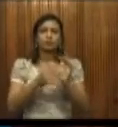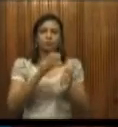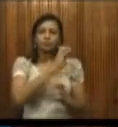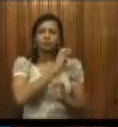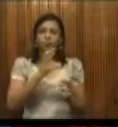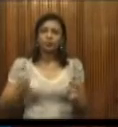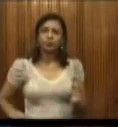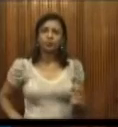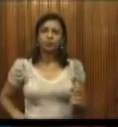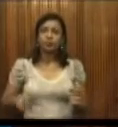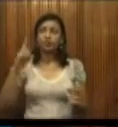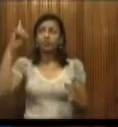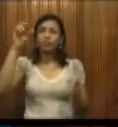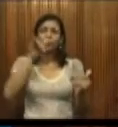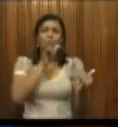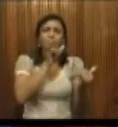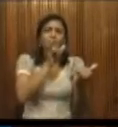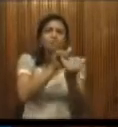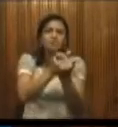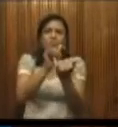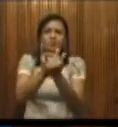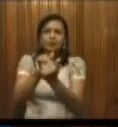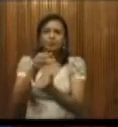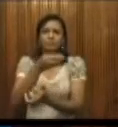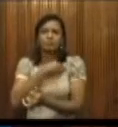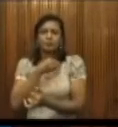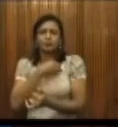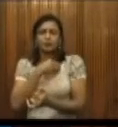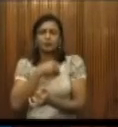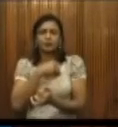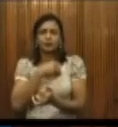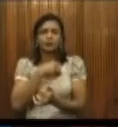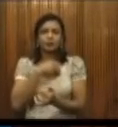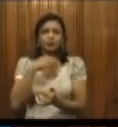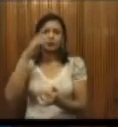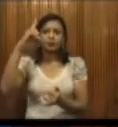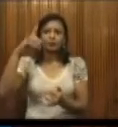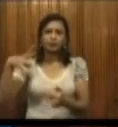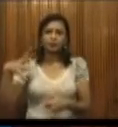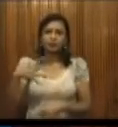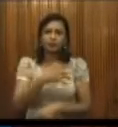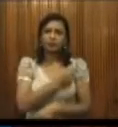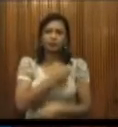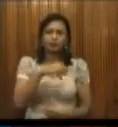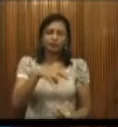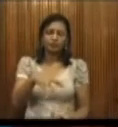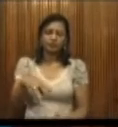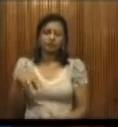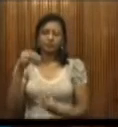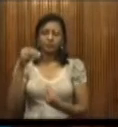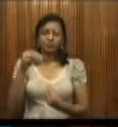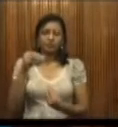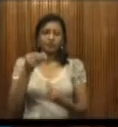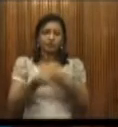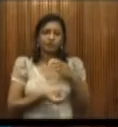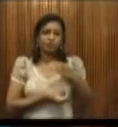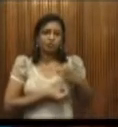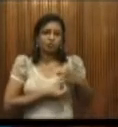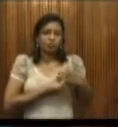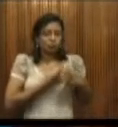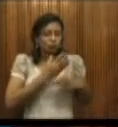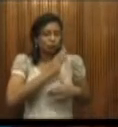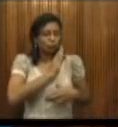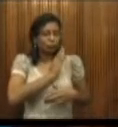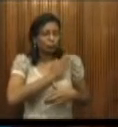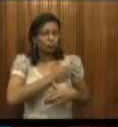vai trazer o perdão dos seus pecados. Deus vai trazer a salvação da sua alma. Ele vai produzir no seu coração uma